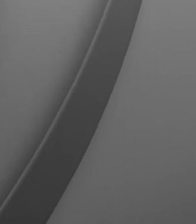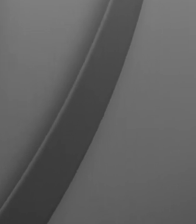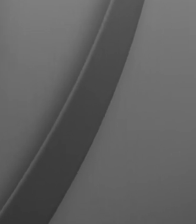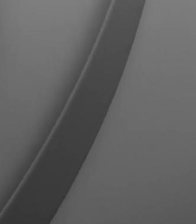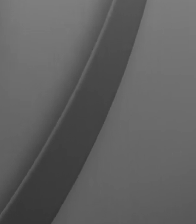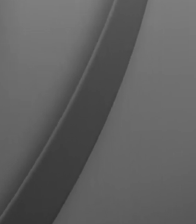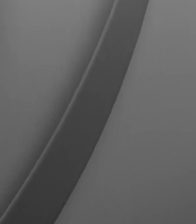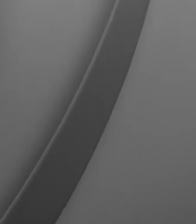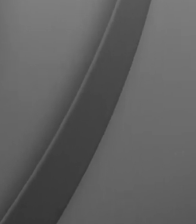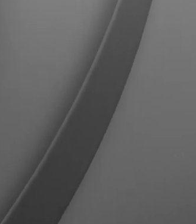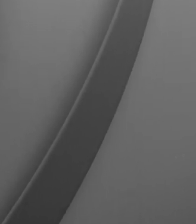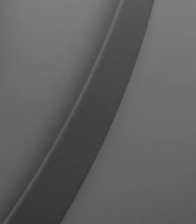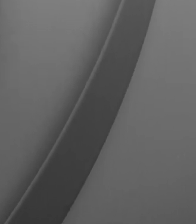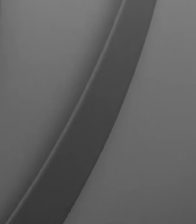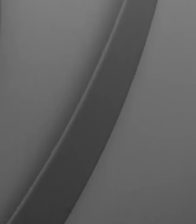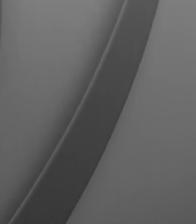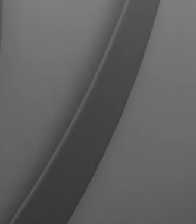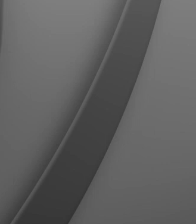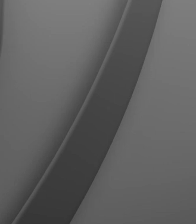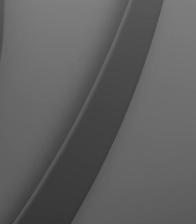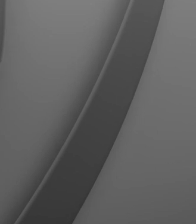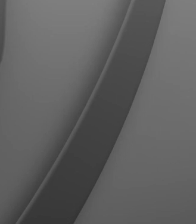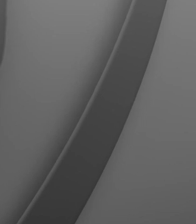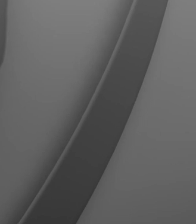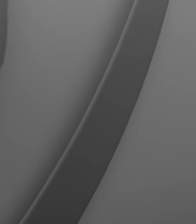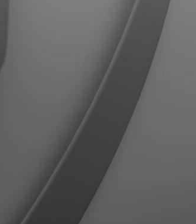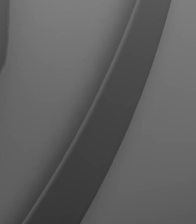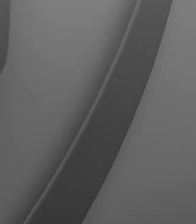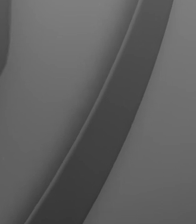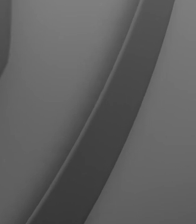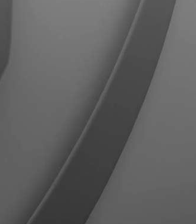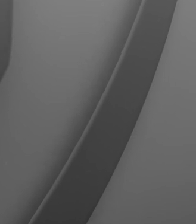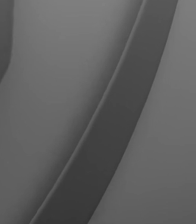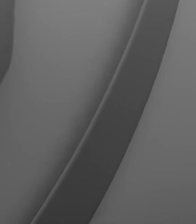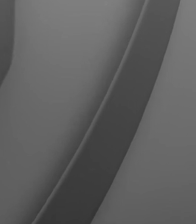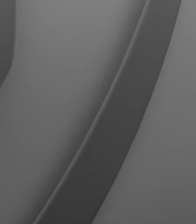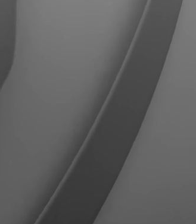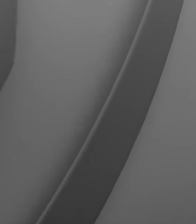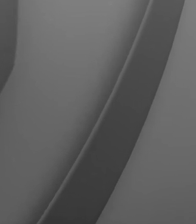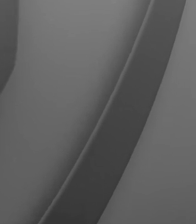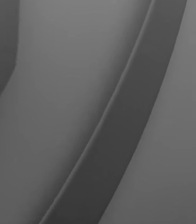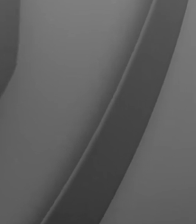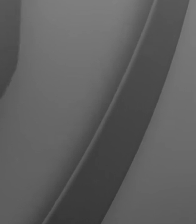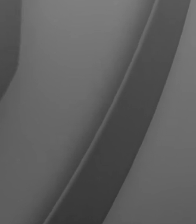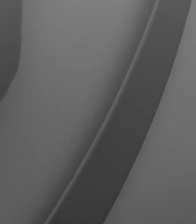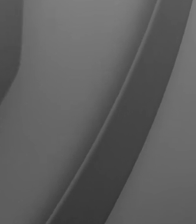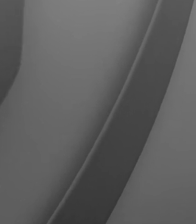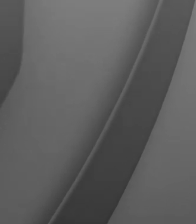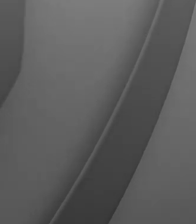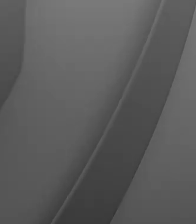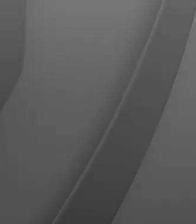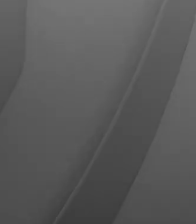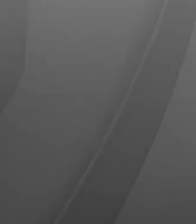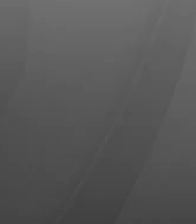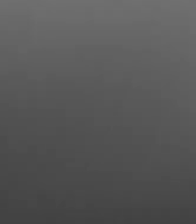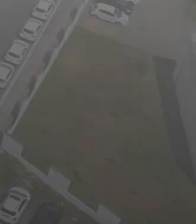Curta a página no Facebook. Siga o perfil no Instagram e também no